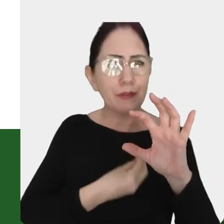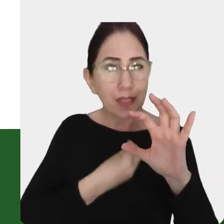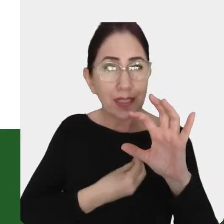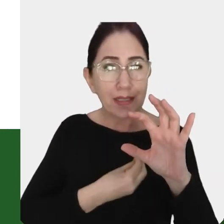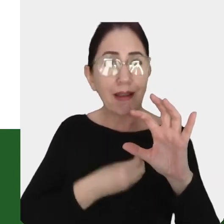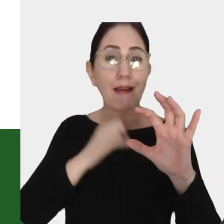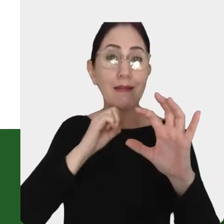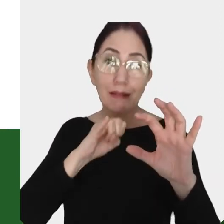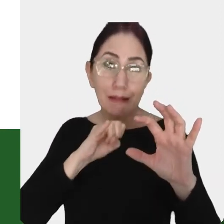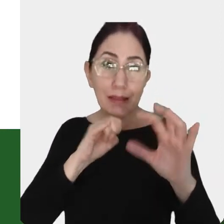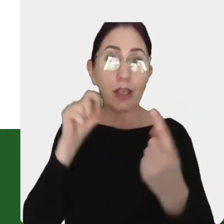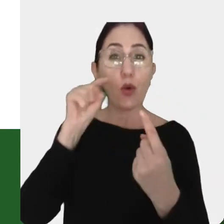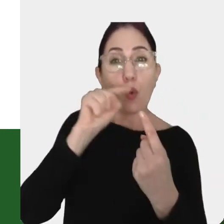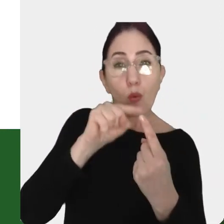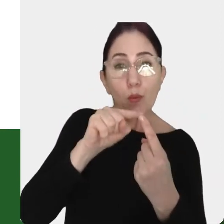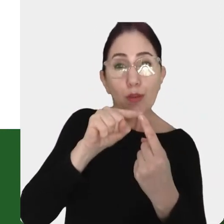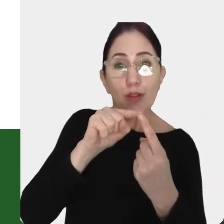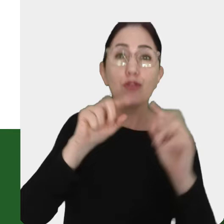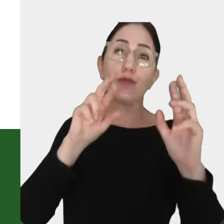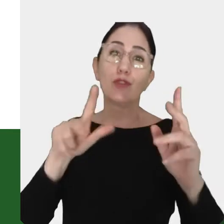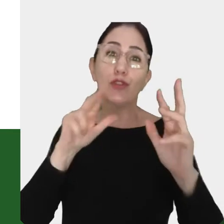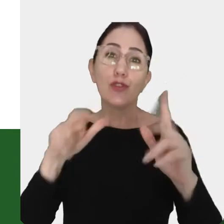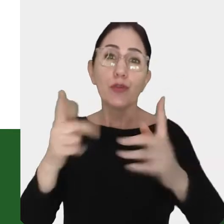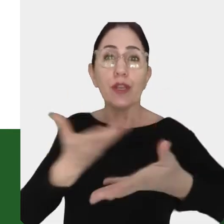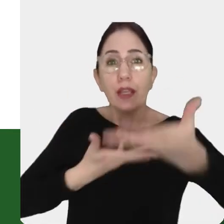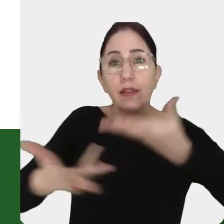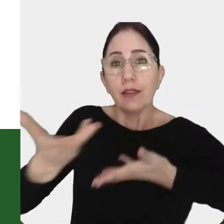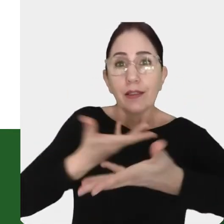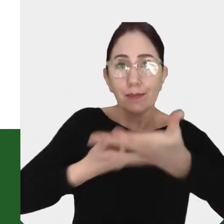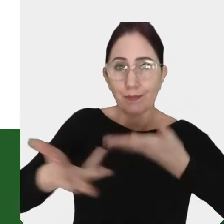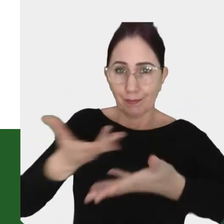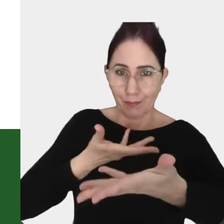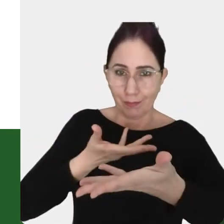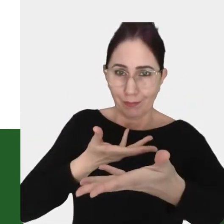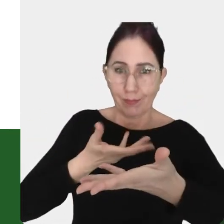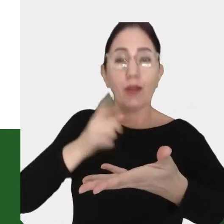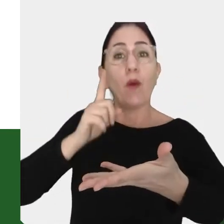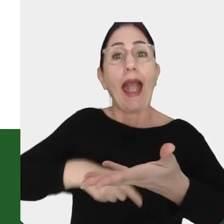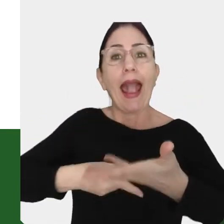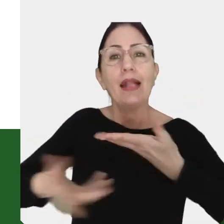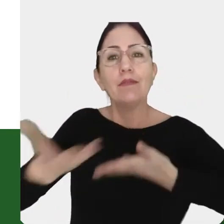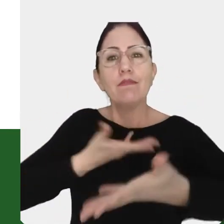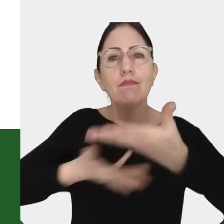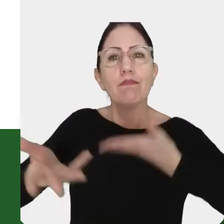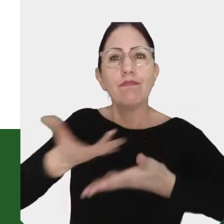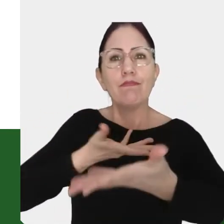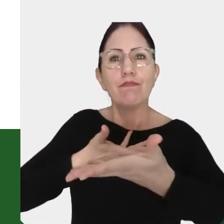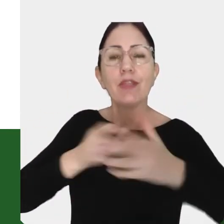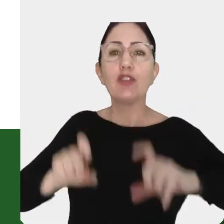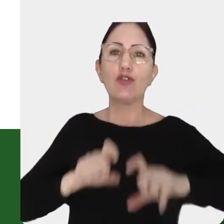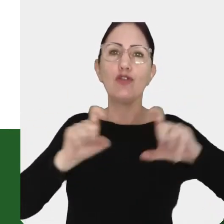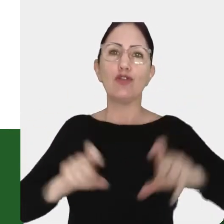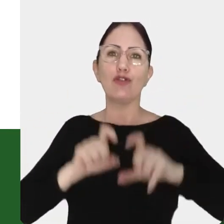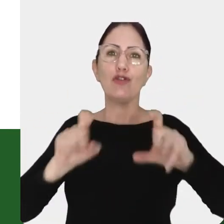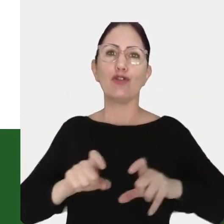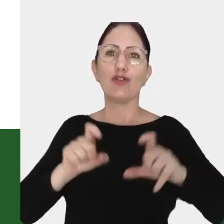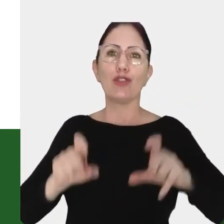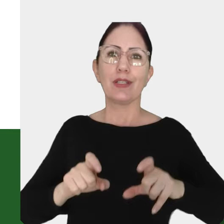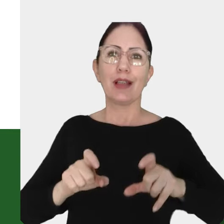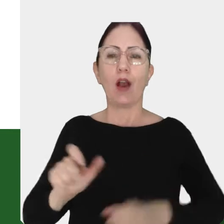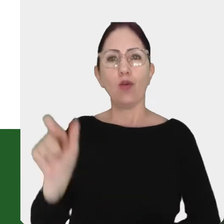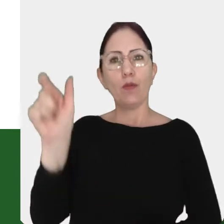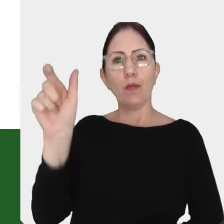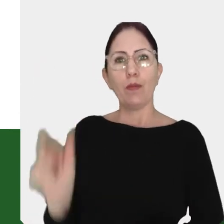uma interface sem pensar numa interação, né? E eu penso numa interação aí